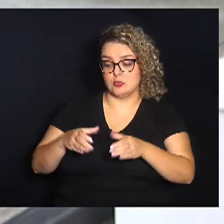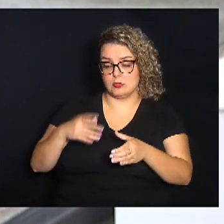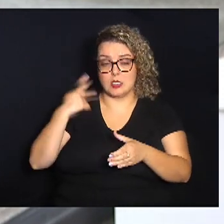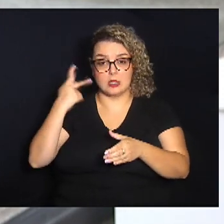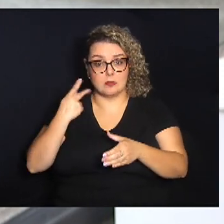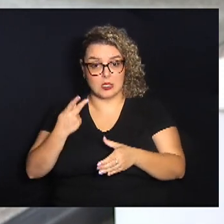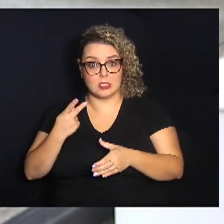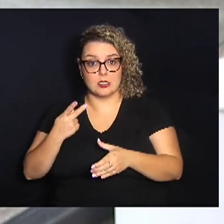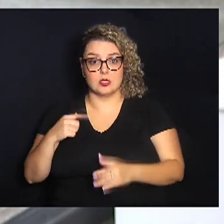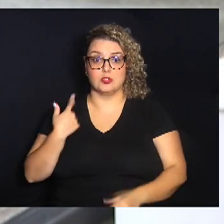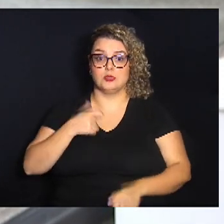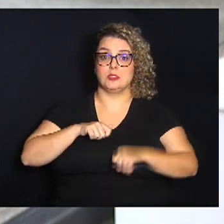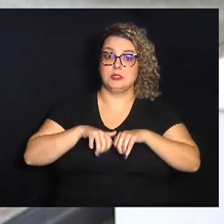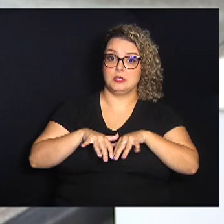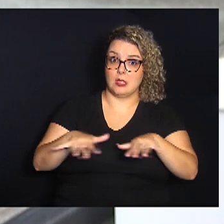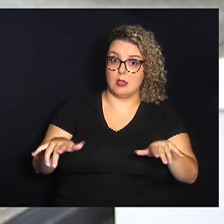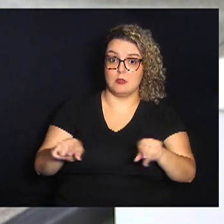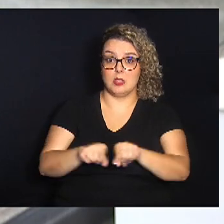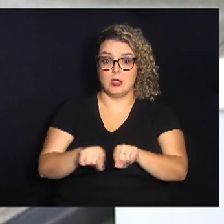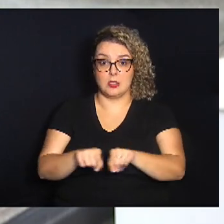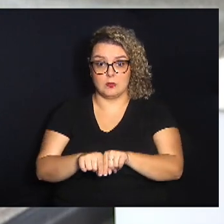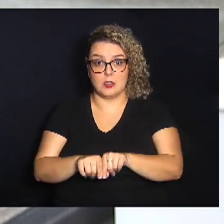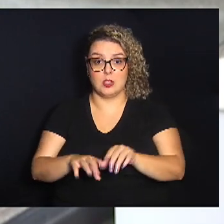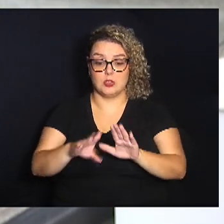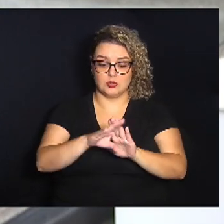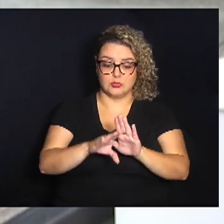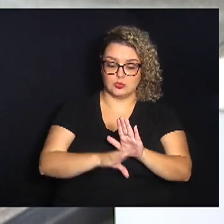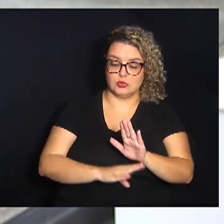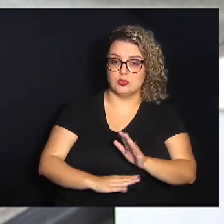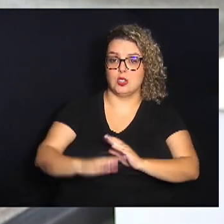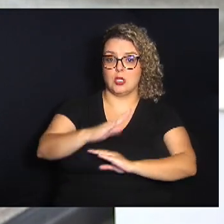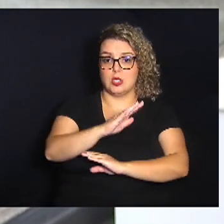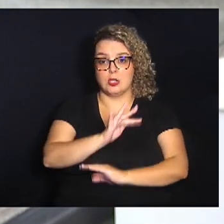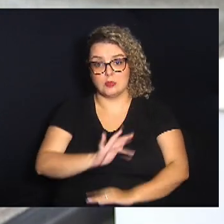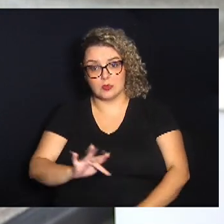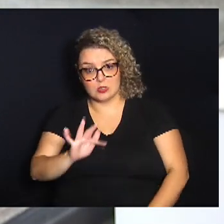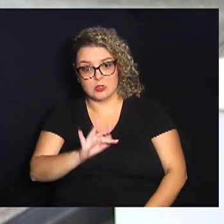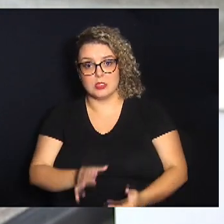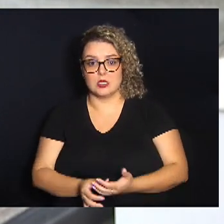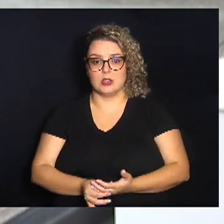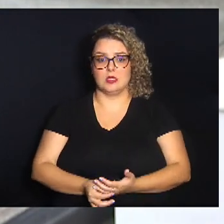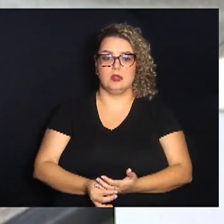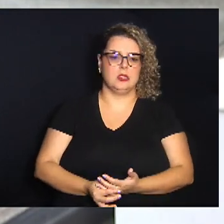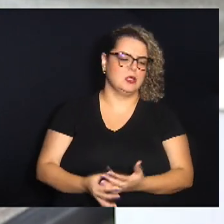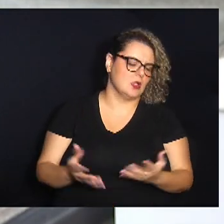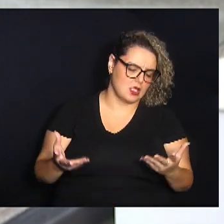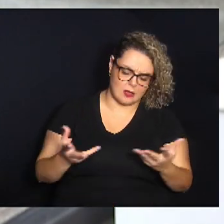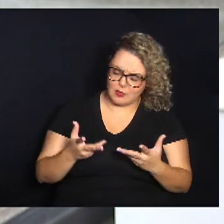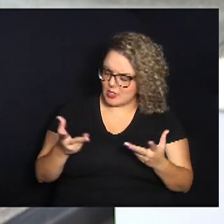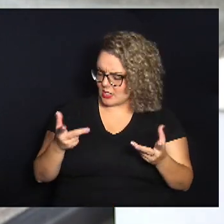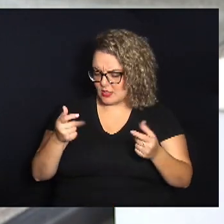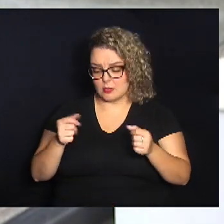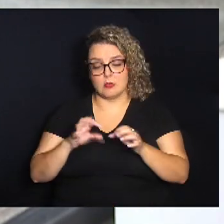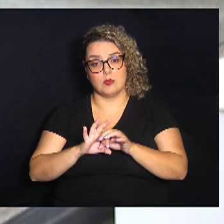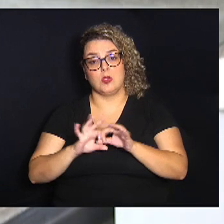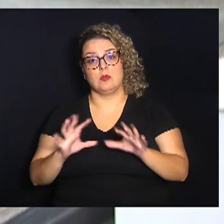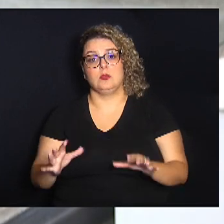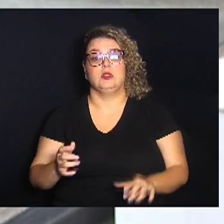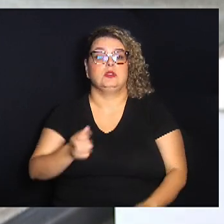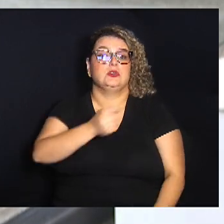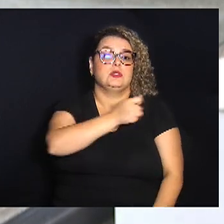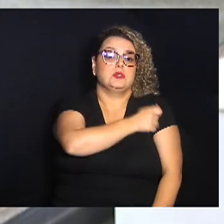Jovem. Estamos ampliando também o programa Câmara Universitária que é fantástico você permitir que